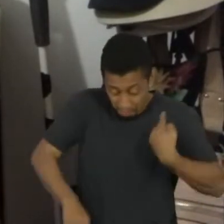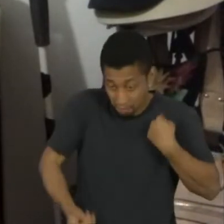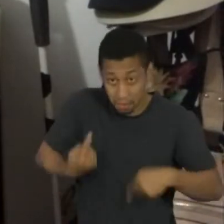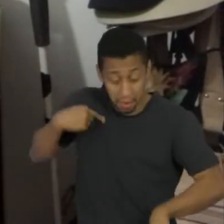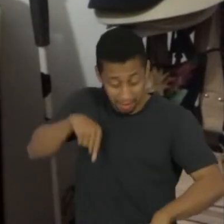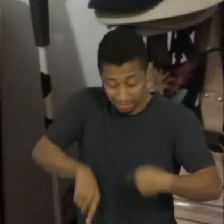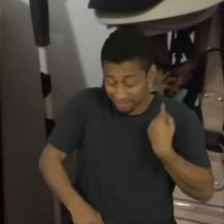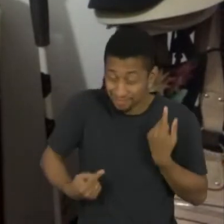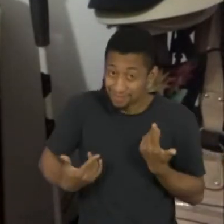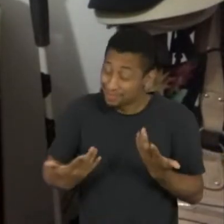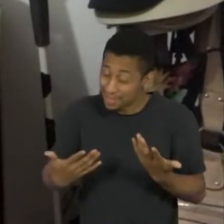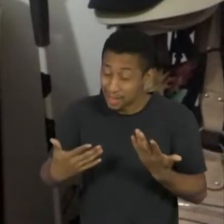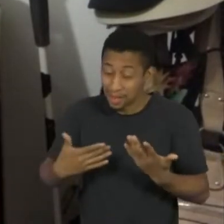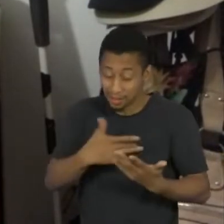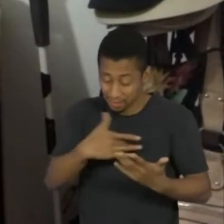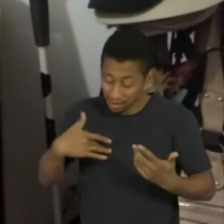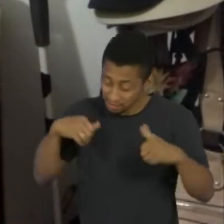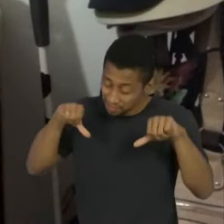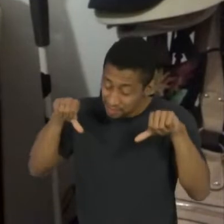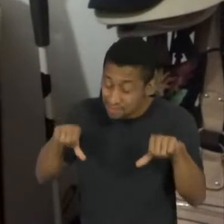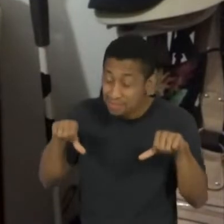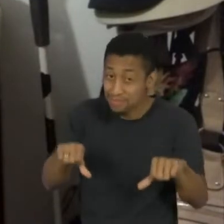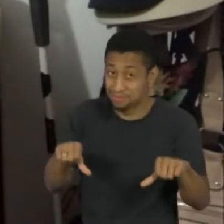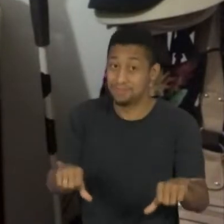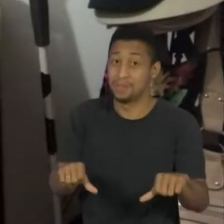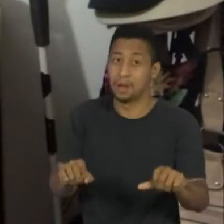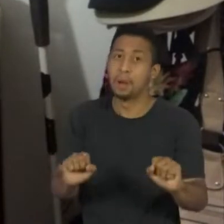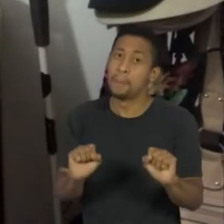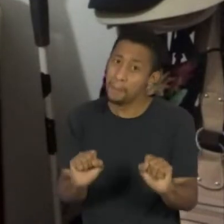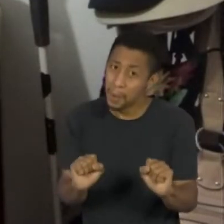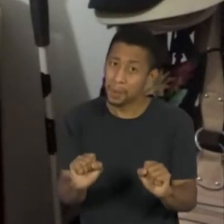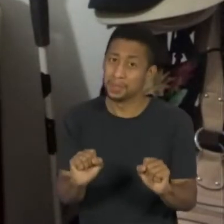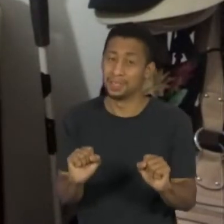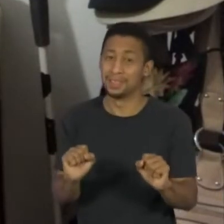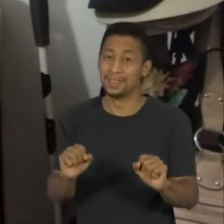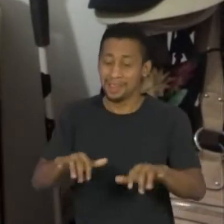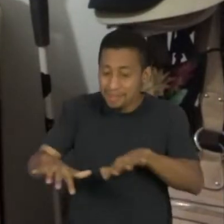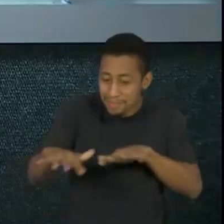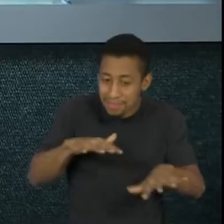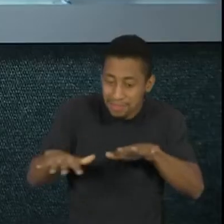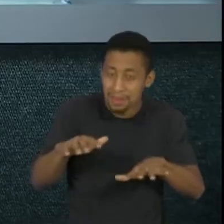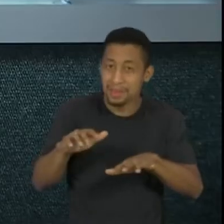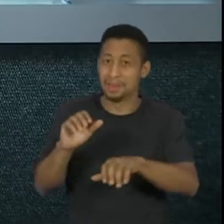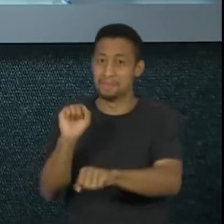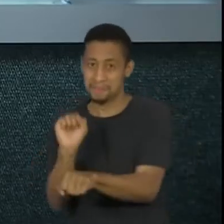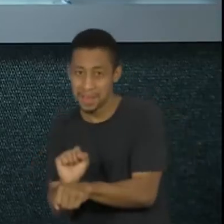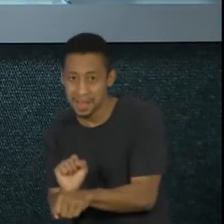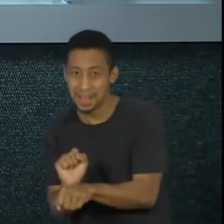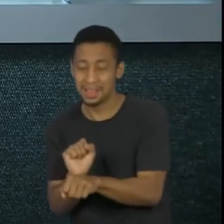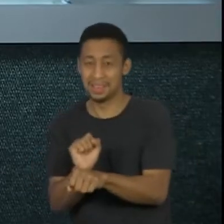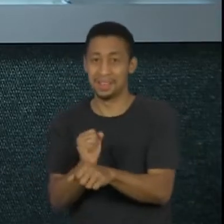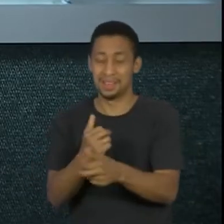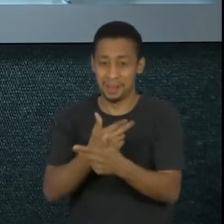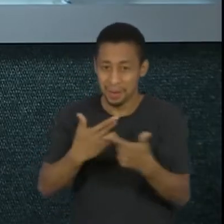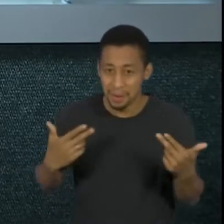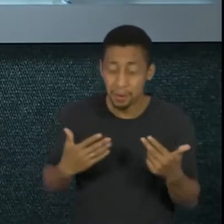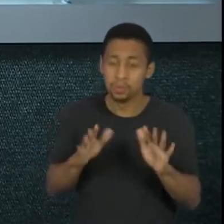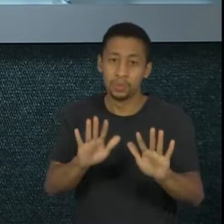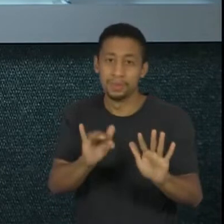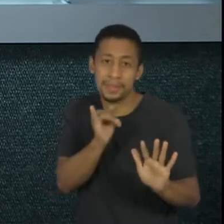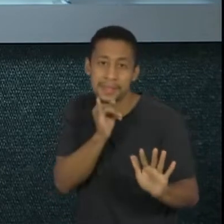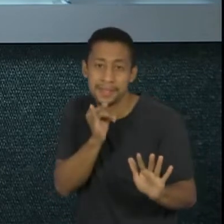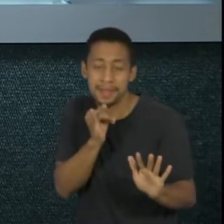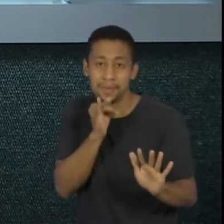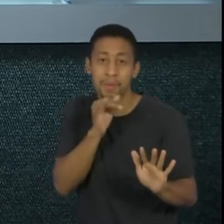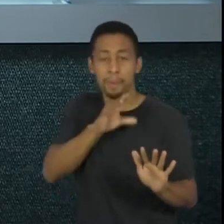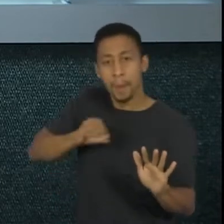não tão amigável, né? Você pode perder algum tipo de movimento, algum tipo de habilidade. Por exemplo, algumas questões de fala, né?